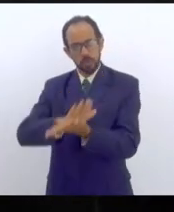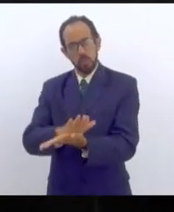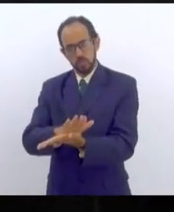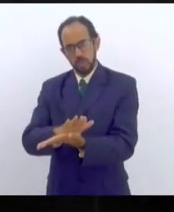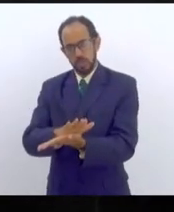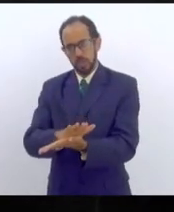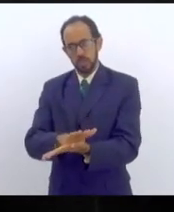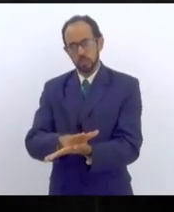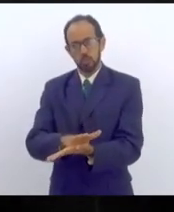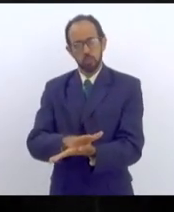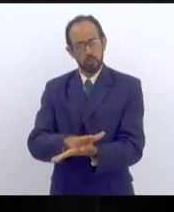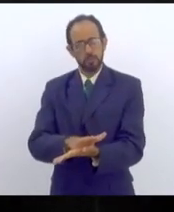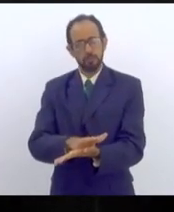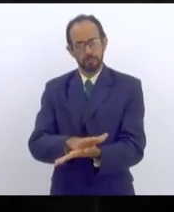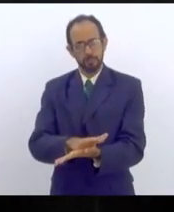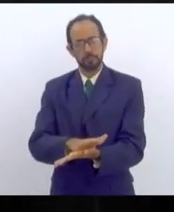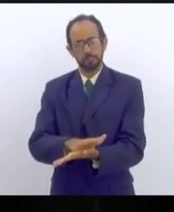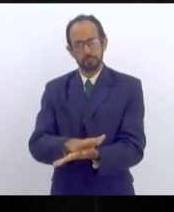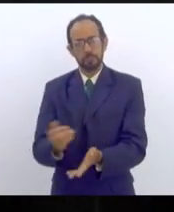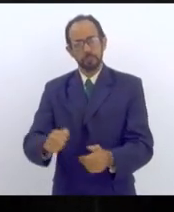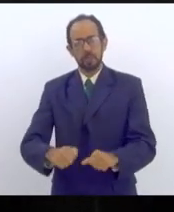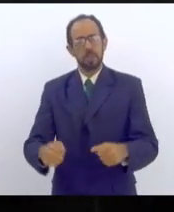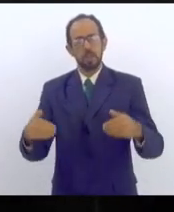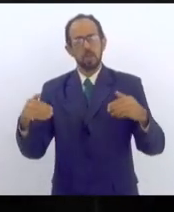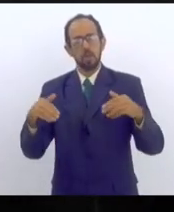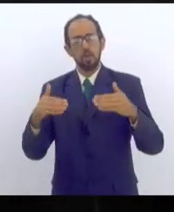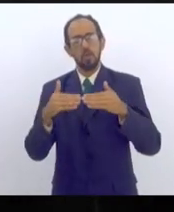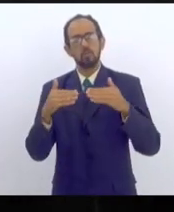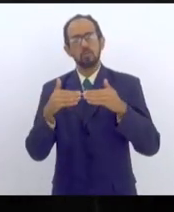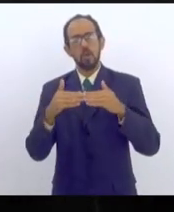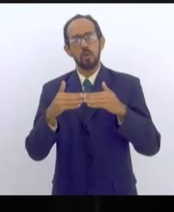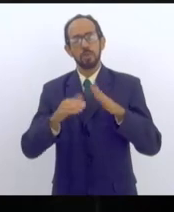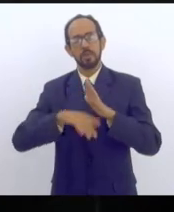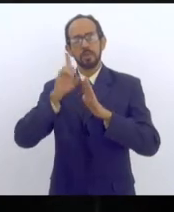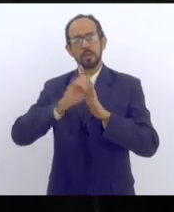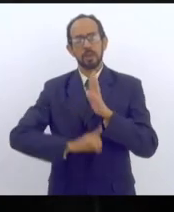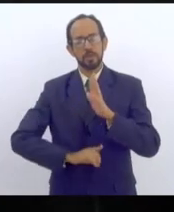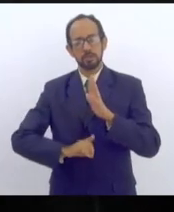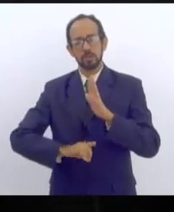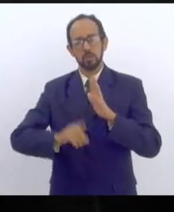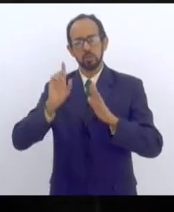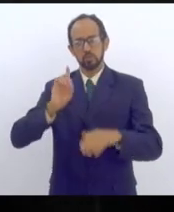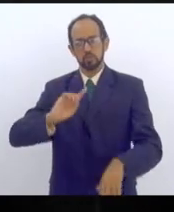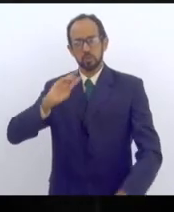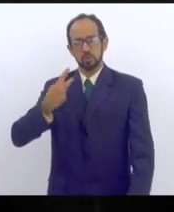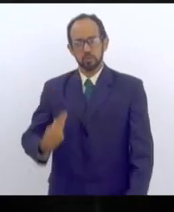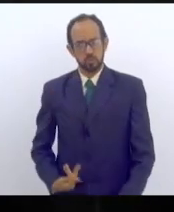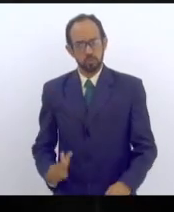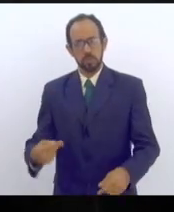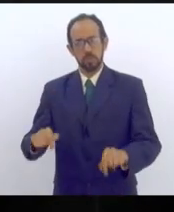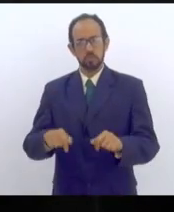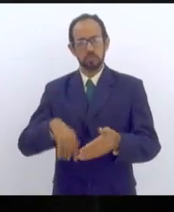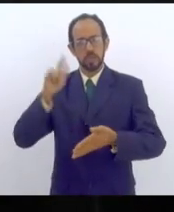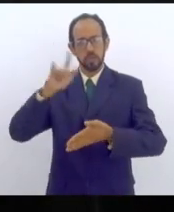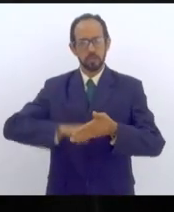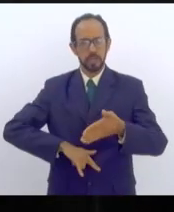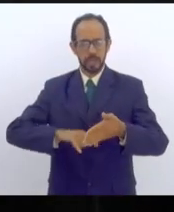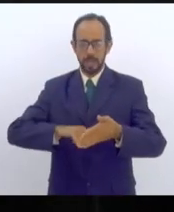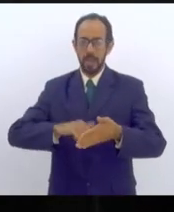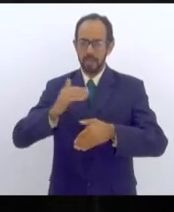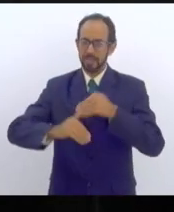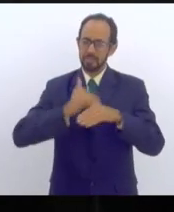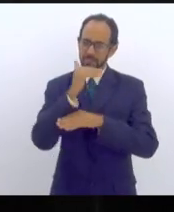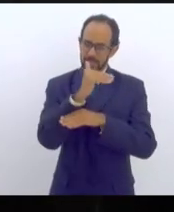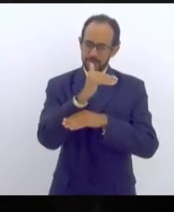e discriminação, consoante a Declaração de Direitos Humanos e a nossa Carta Magna.